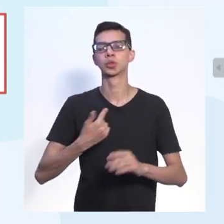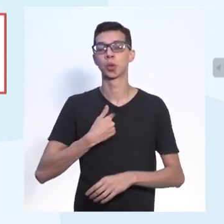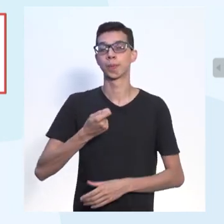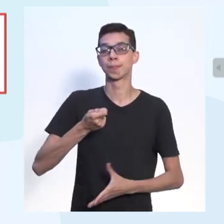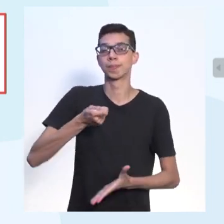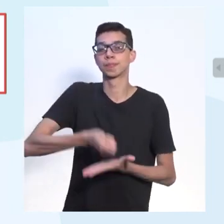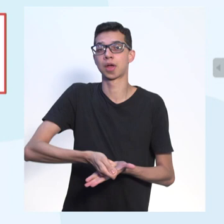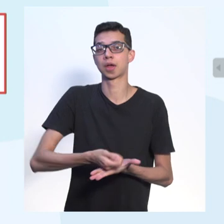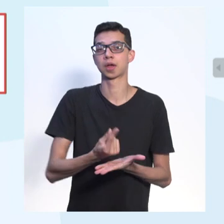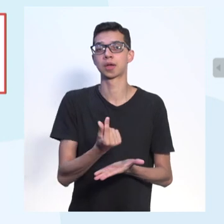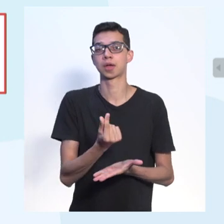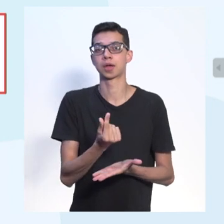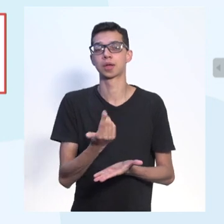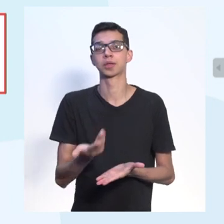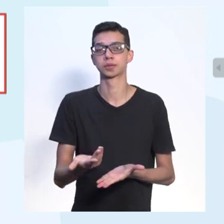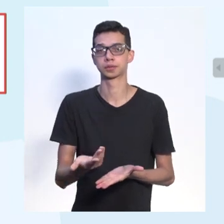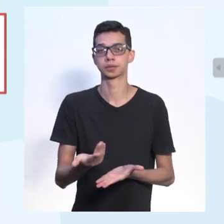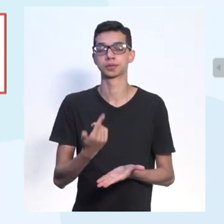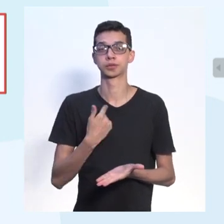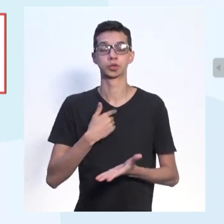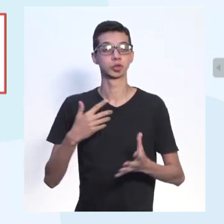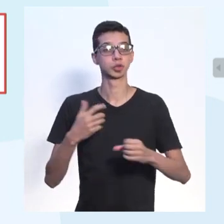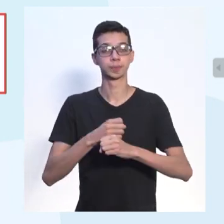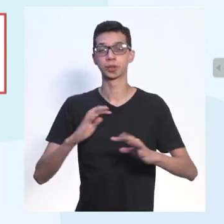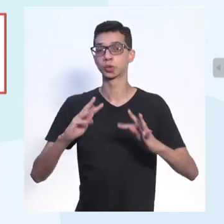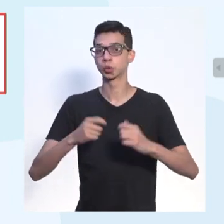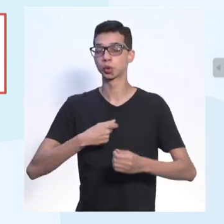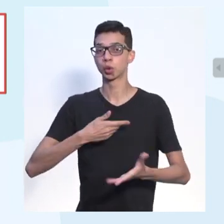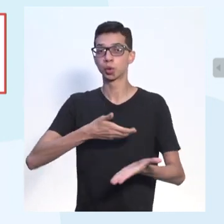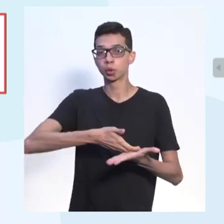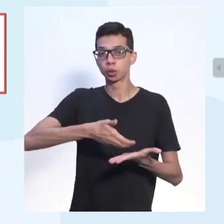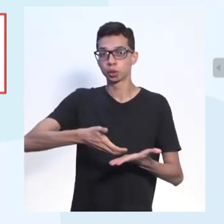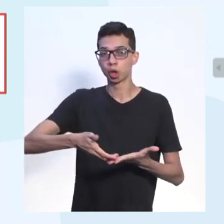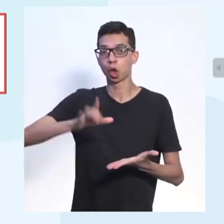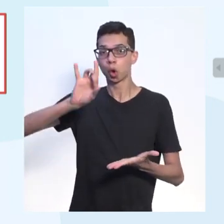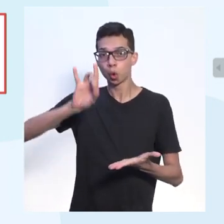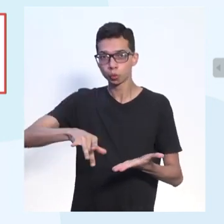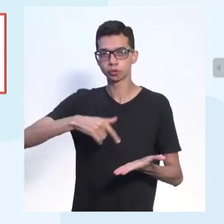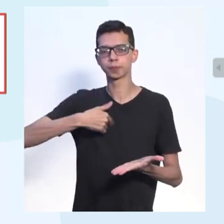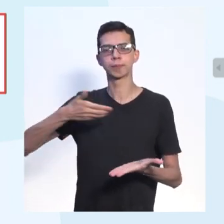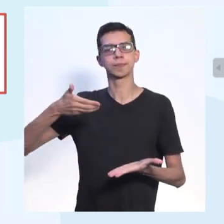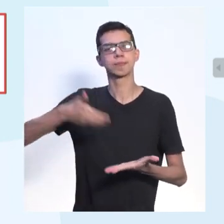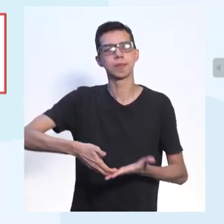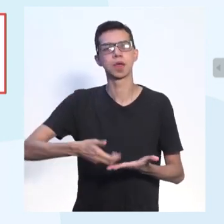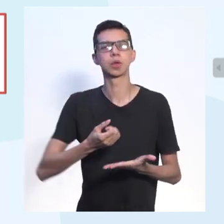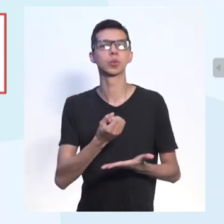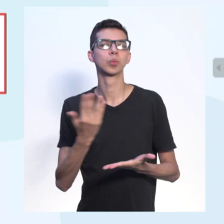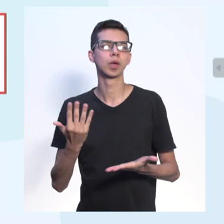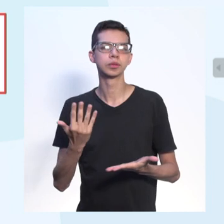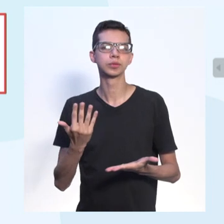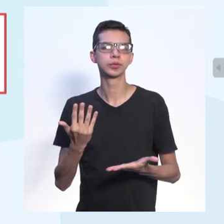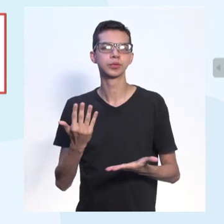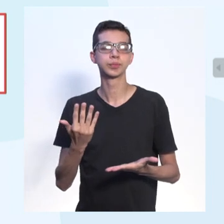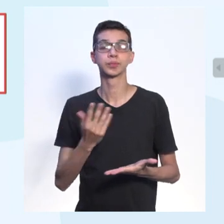pagar ao total depois que eu pagar a última parcela? Eu vou pagar